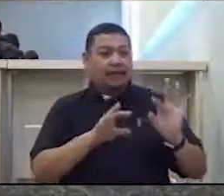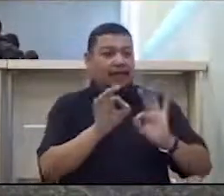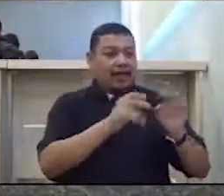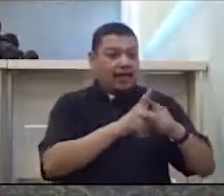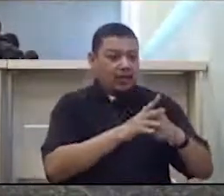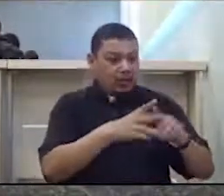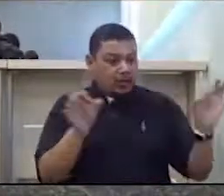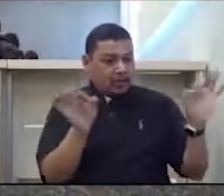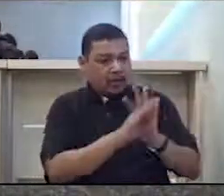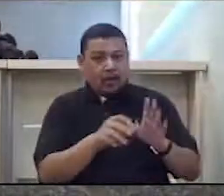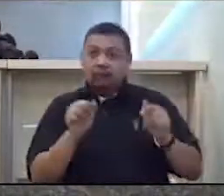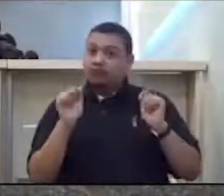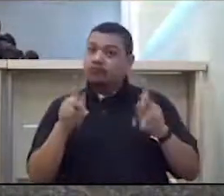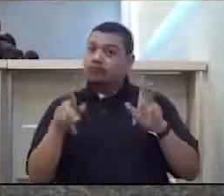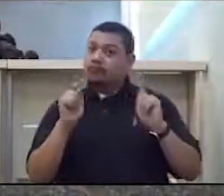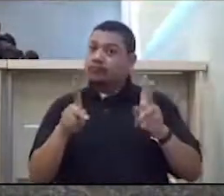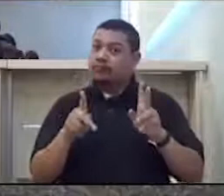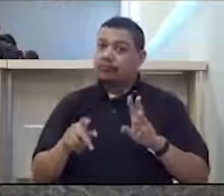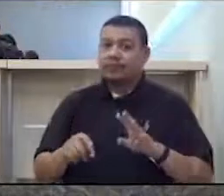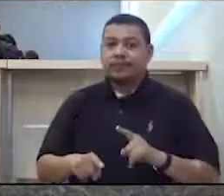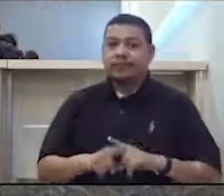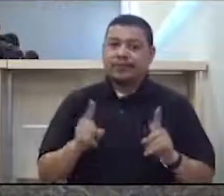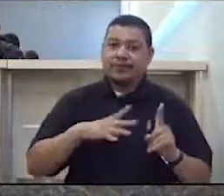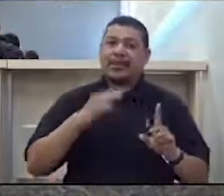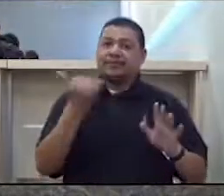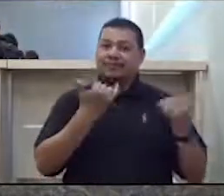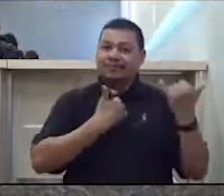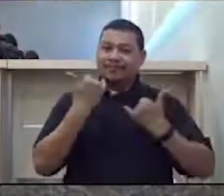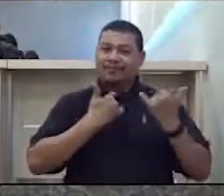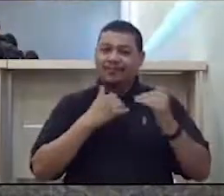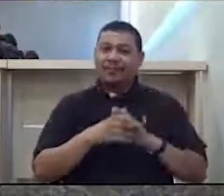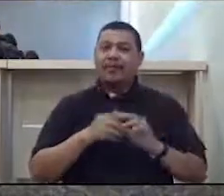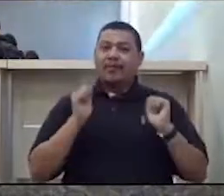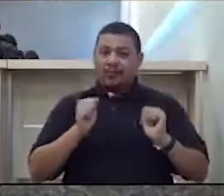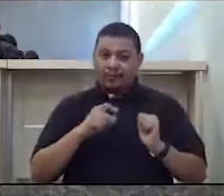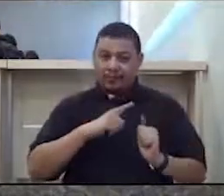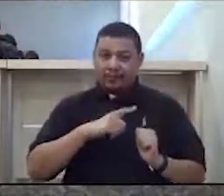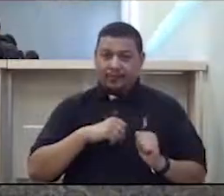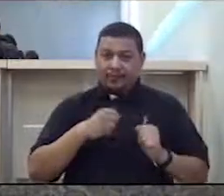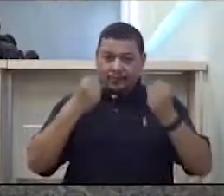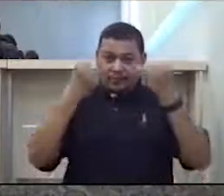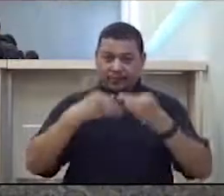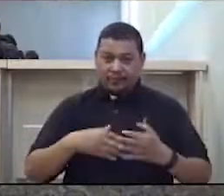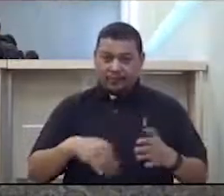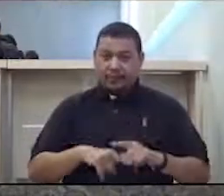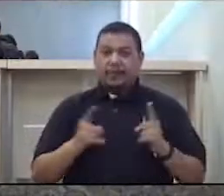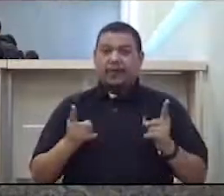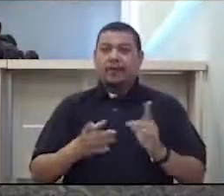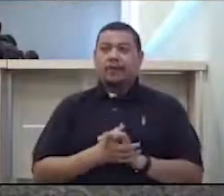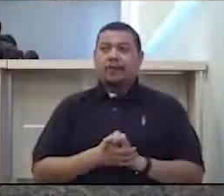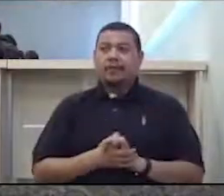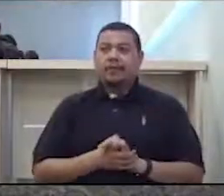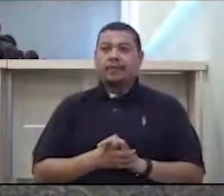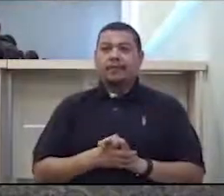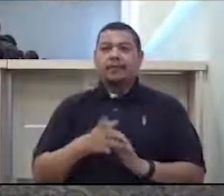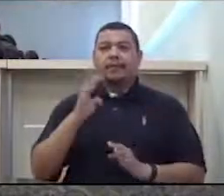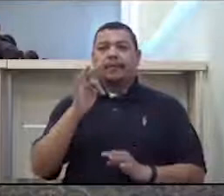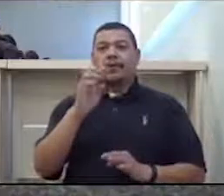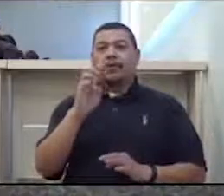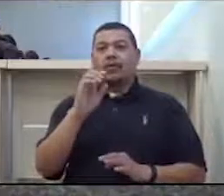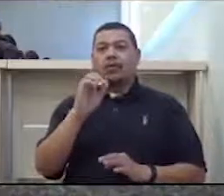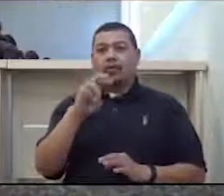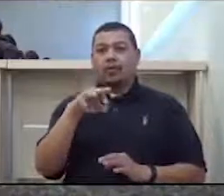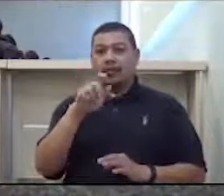como o vereador Paulo Henrique citou, e nós fomos comunicados, né, que poderíamos falar na sessão de hoje que realmente a tomografia